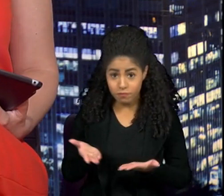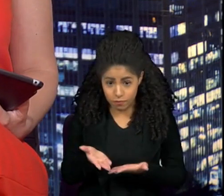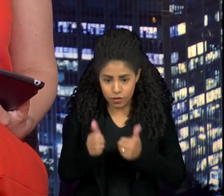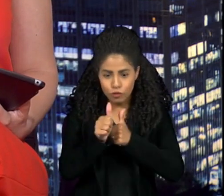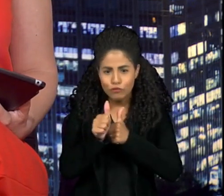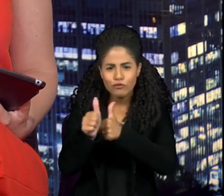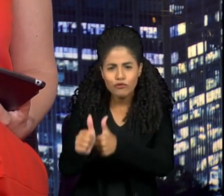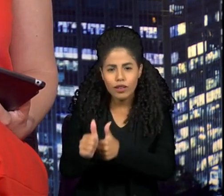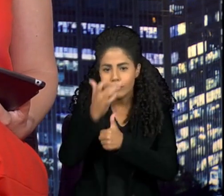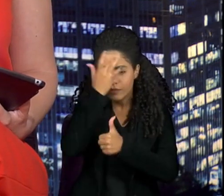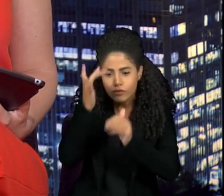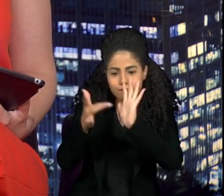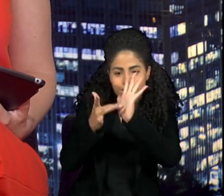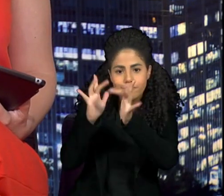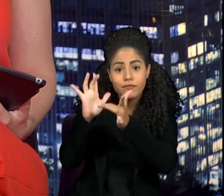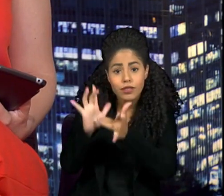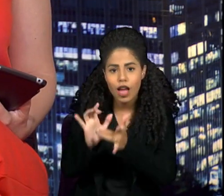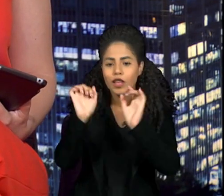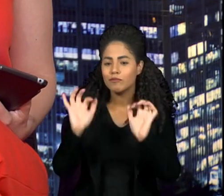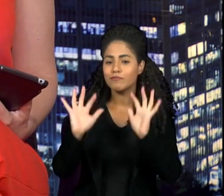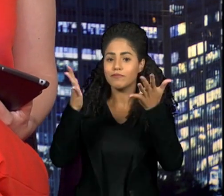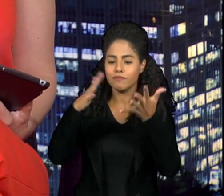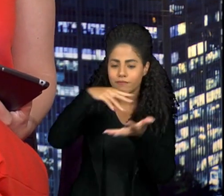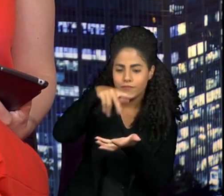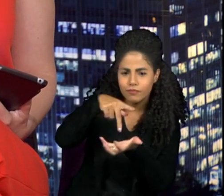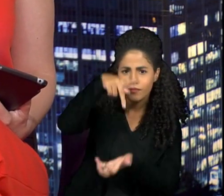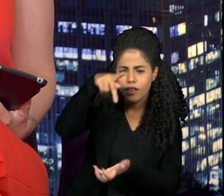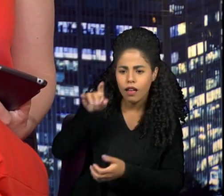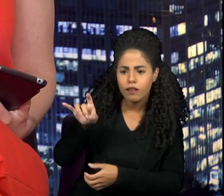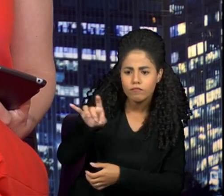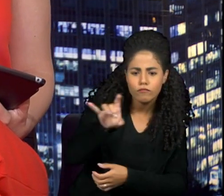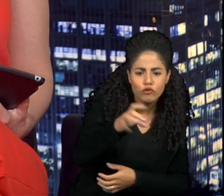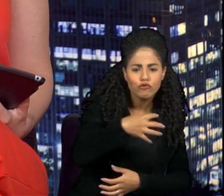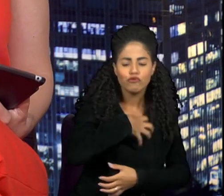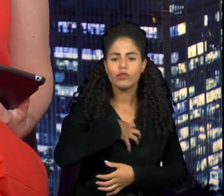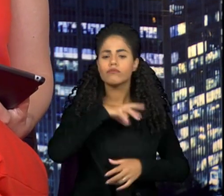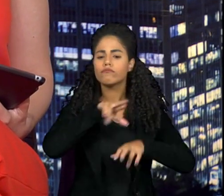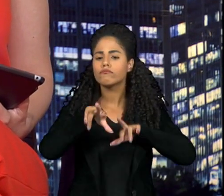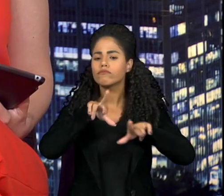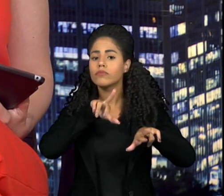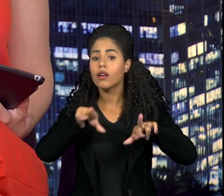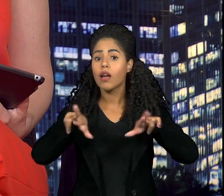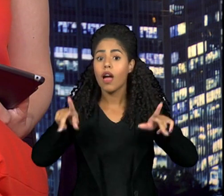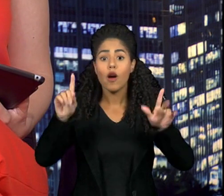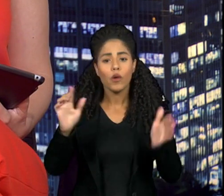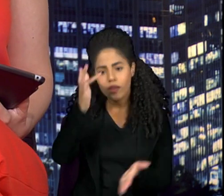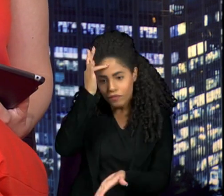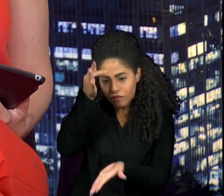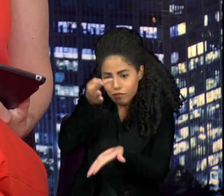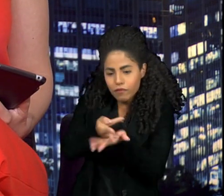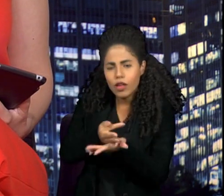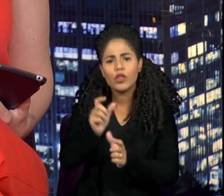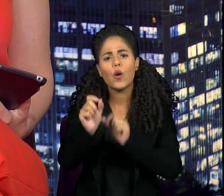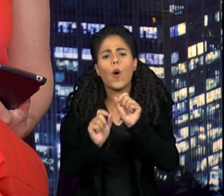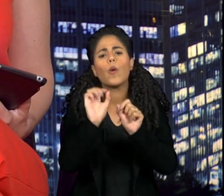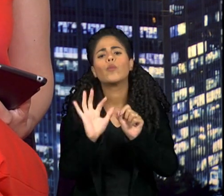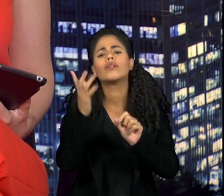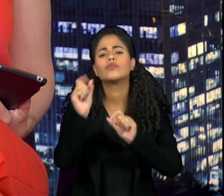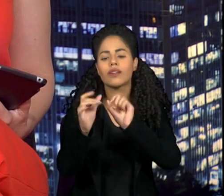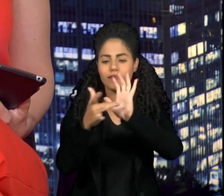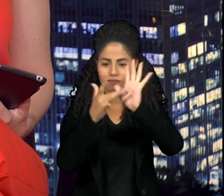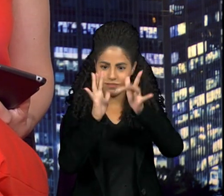cristianismo, diferentes religiões celebram a Páscoa, cada uma à sua maneira. É quando, segundo essa fé, acontece a ressurreição de